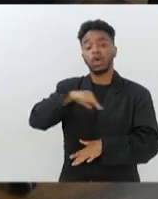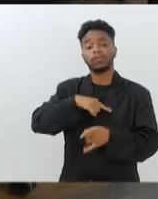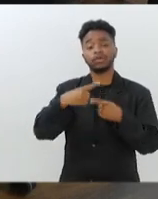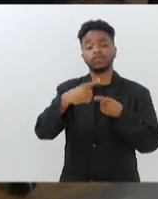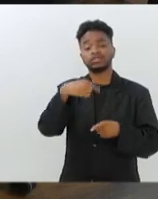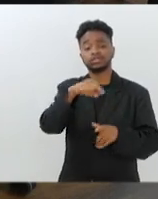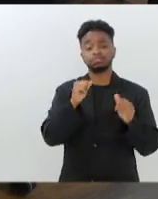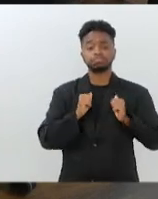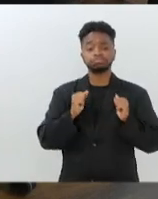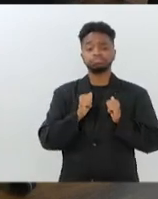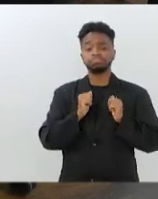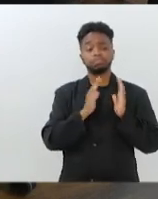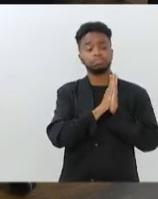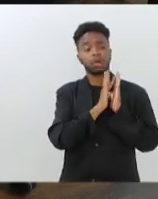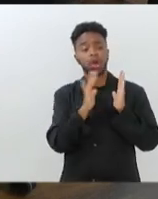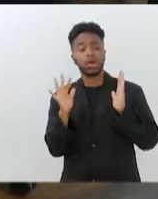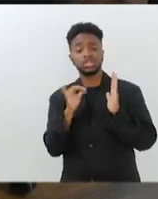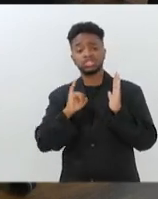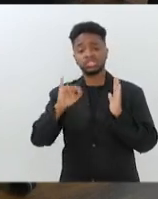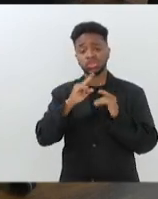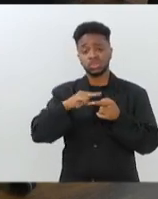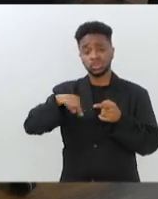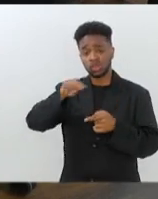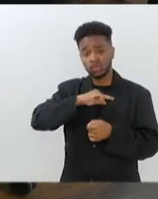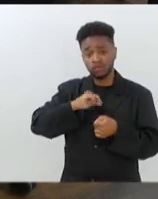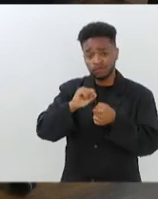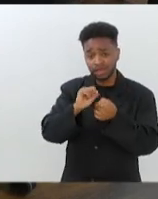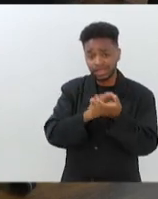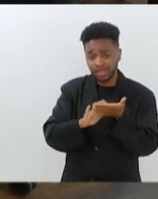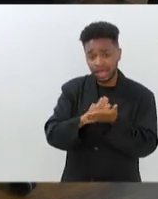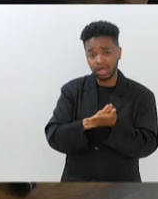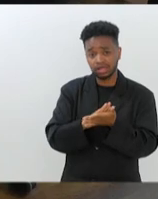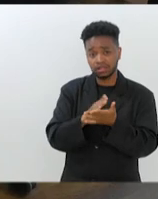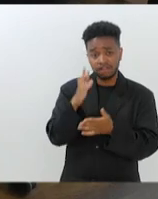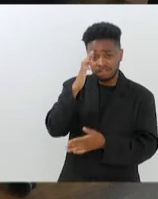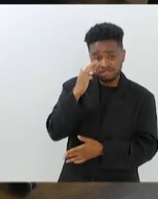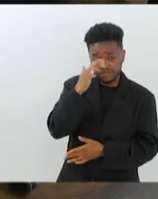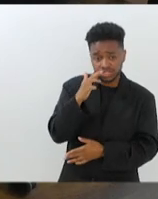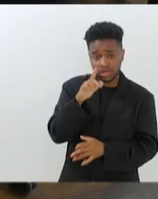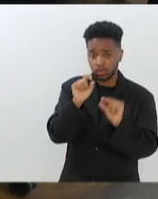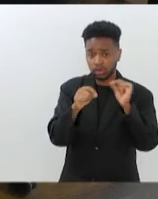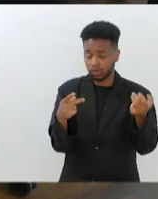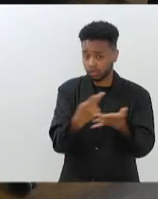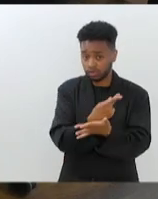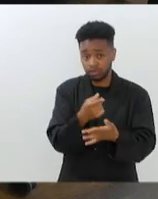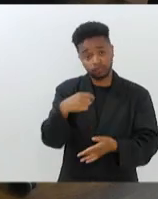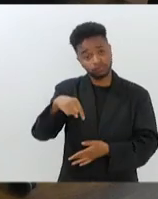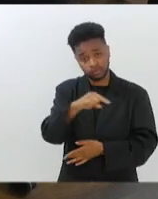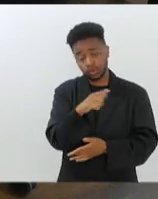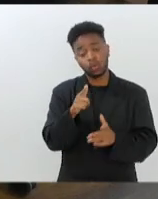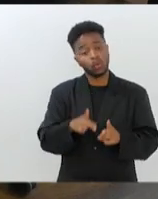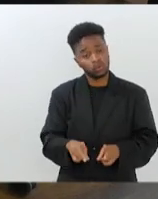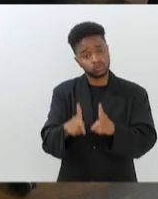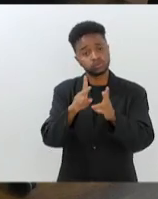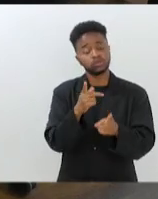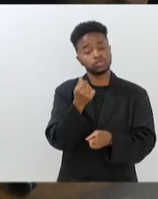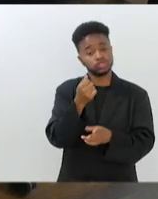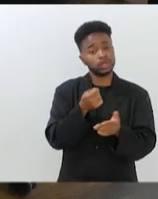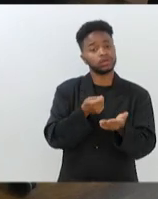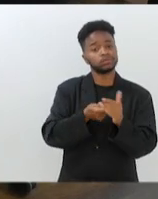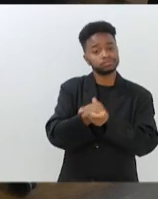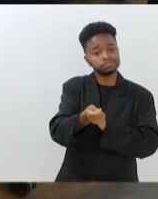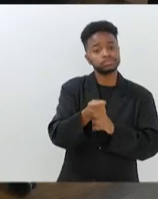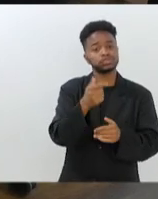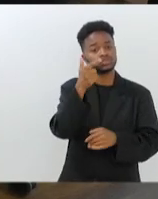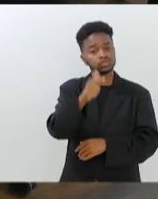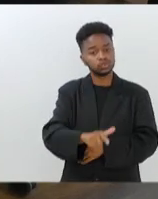tempo todo se não fosse a gente ia botar a boca no mundo e lá fiscalizar aquela pouca vergonha o governo do estado ia botar uma grana lá de novo